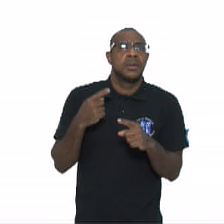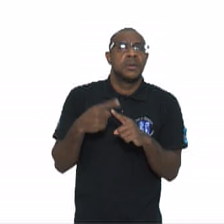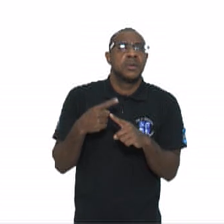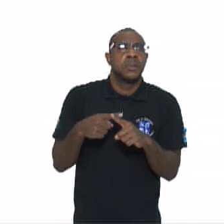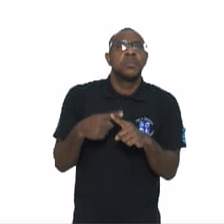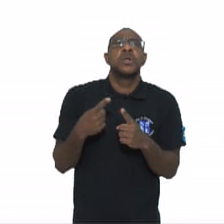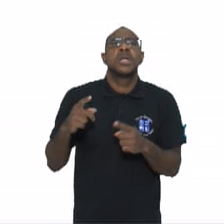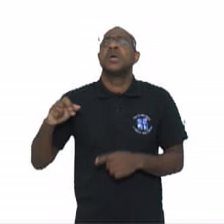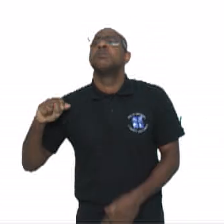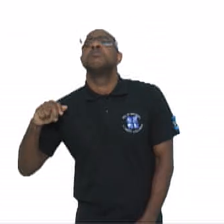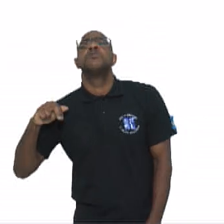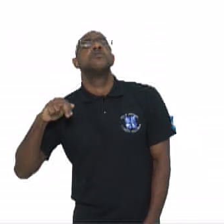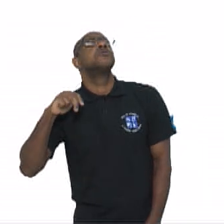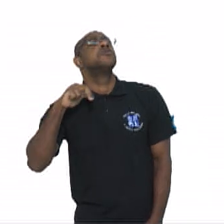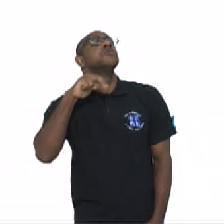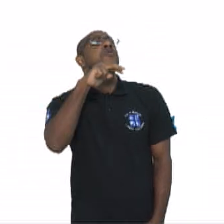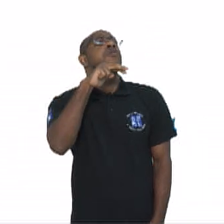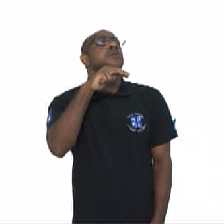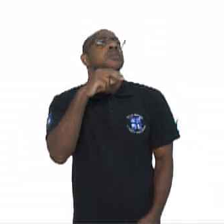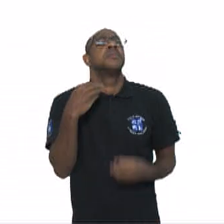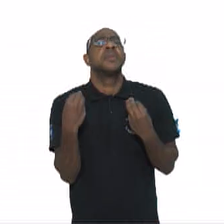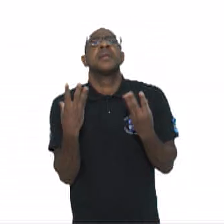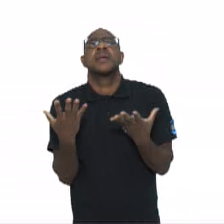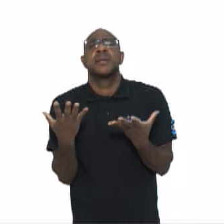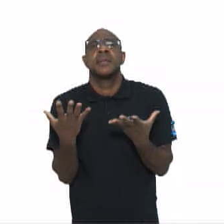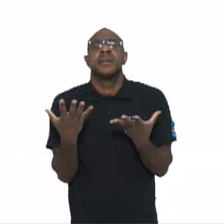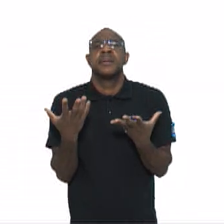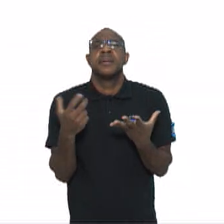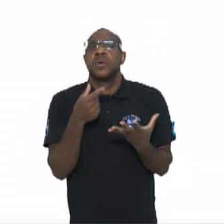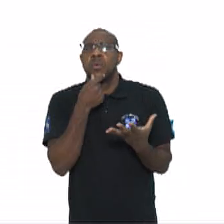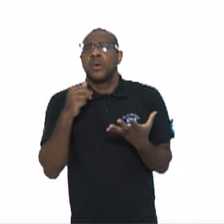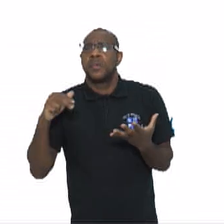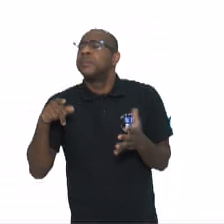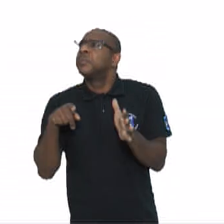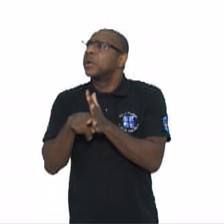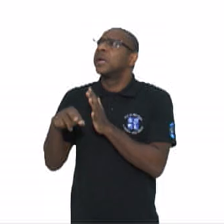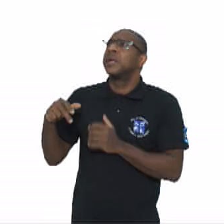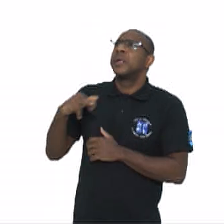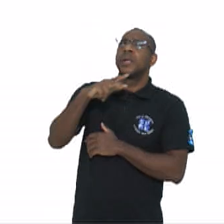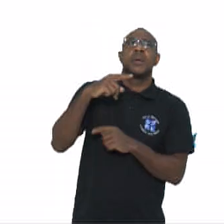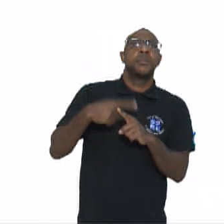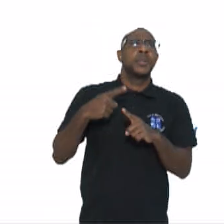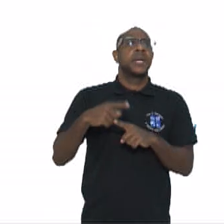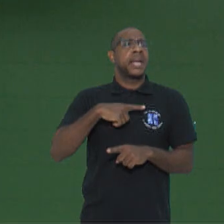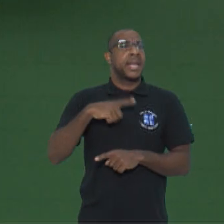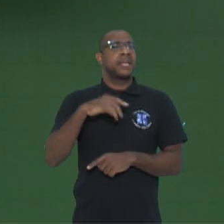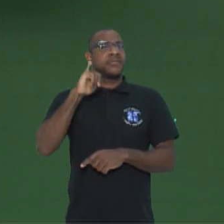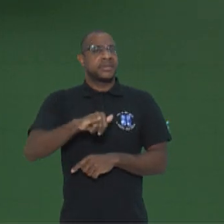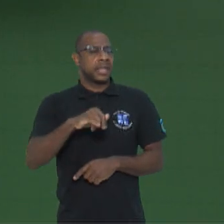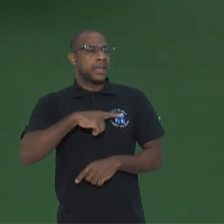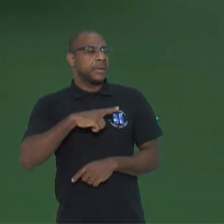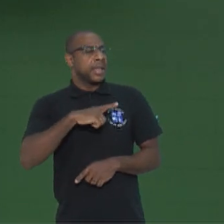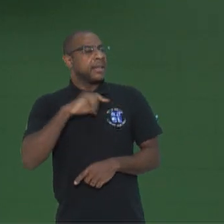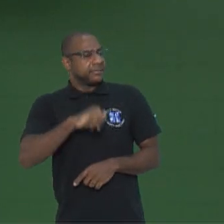subia a montanha, e ele respondeu da seguinte maneira: porque ela está lá. Tá?